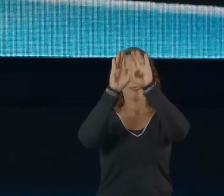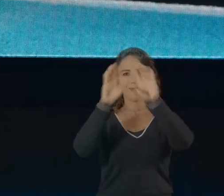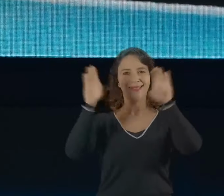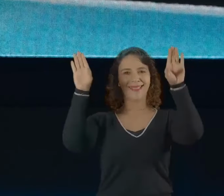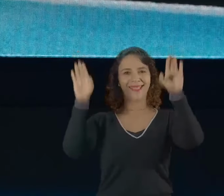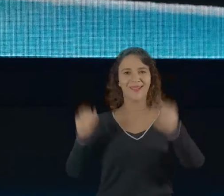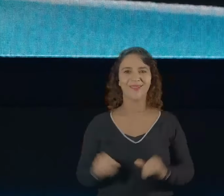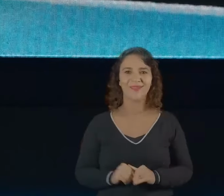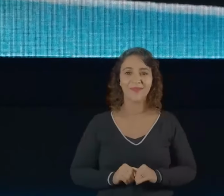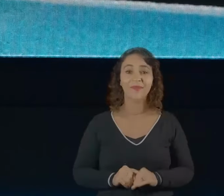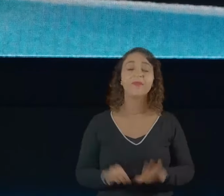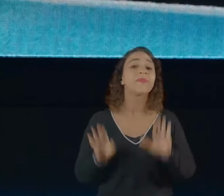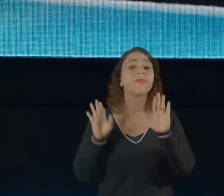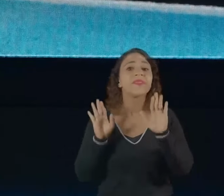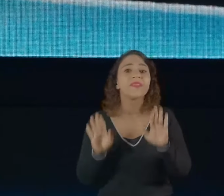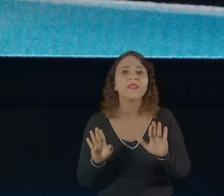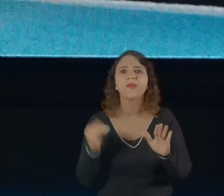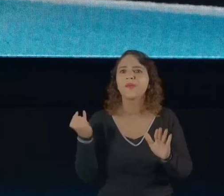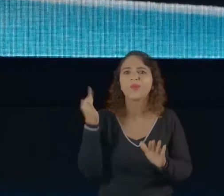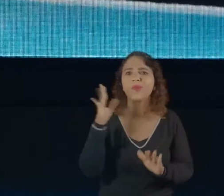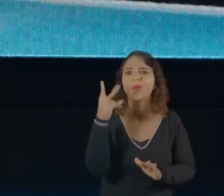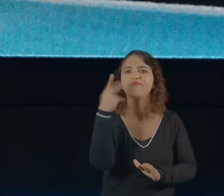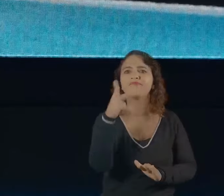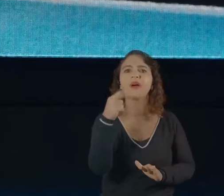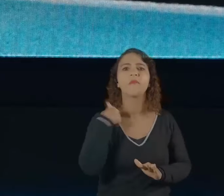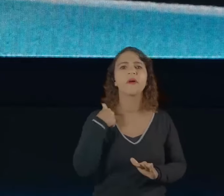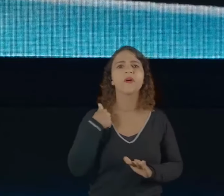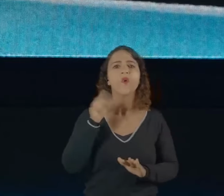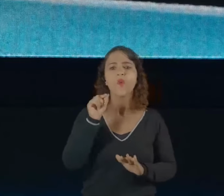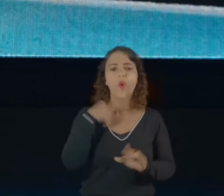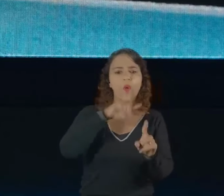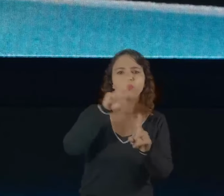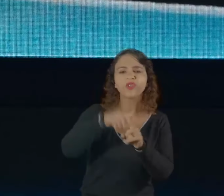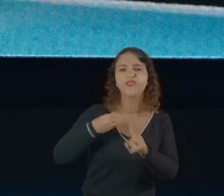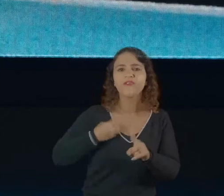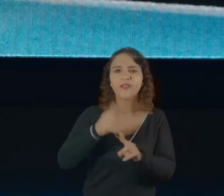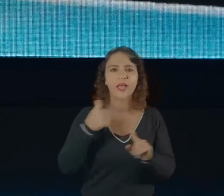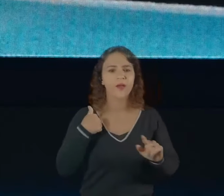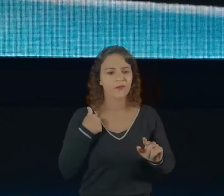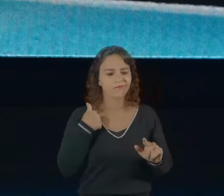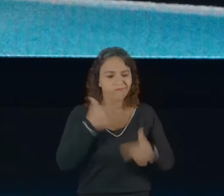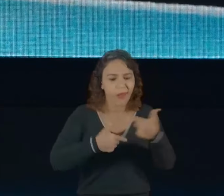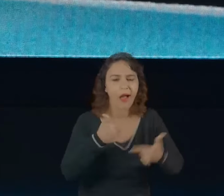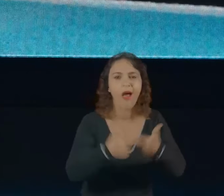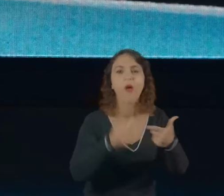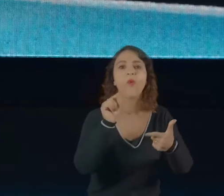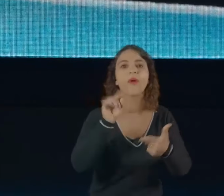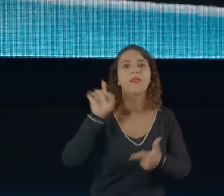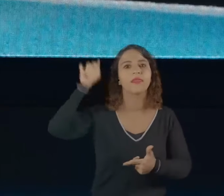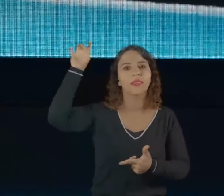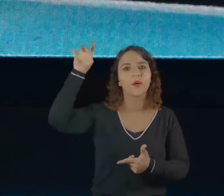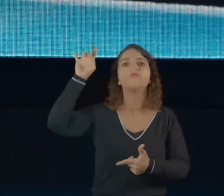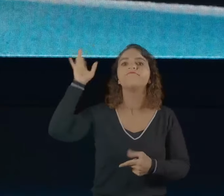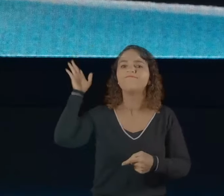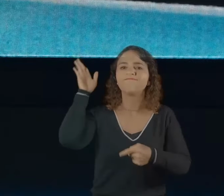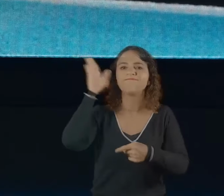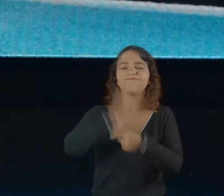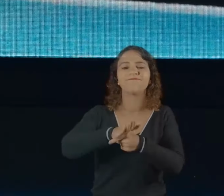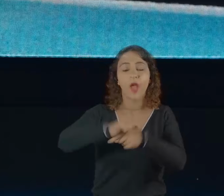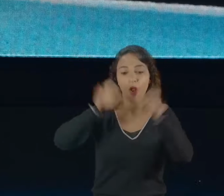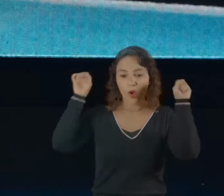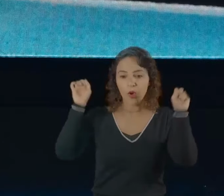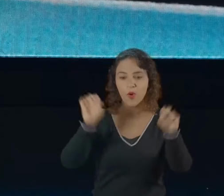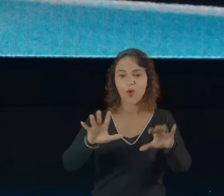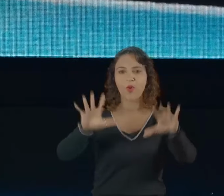não importa qual seja a tua frente de batalha, Deus tem para você luz, para